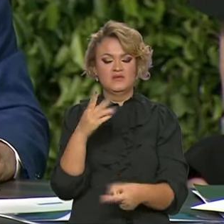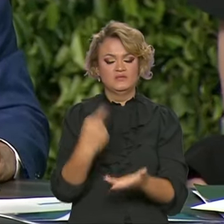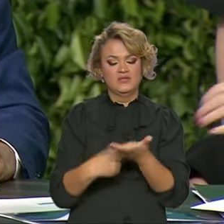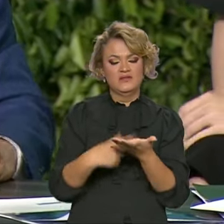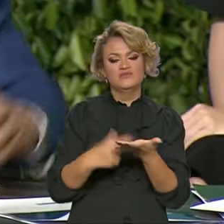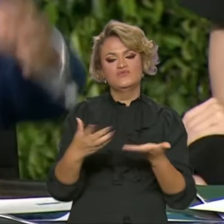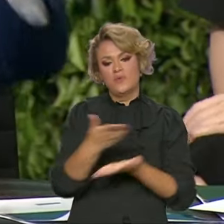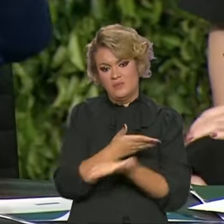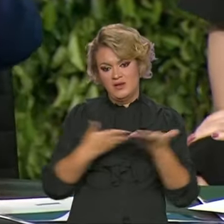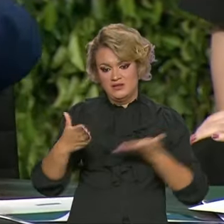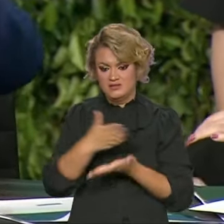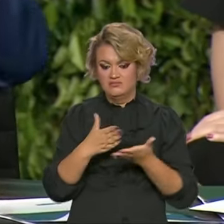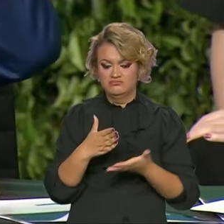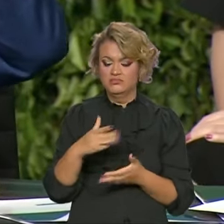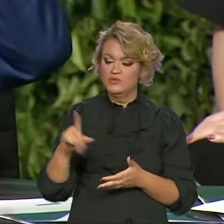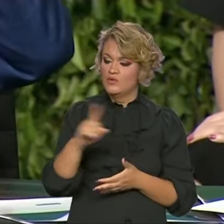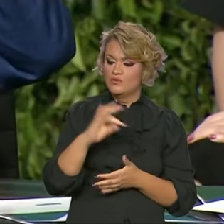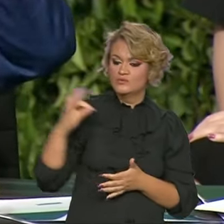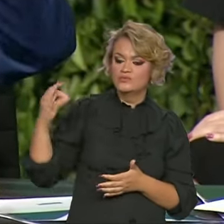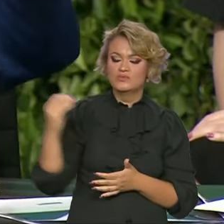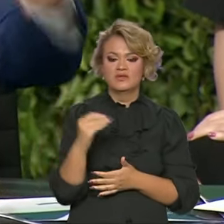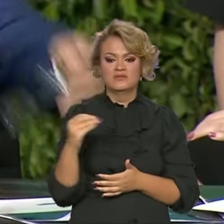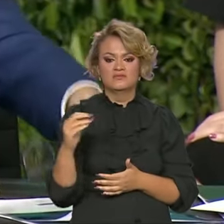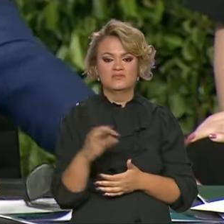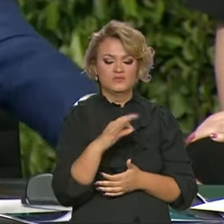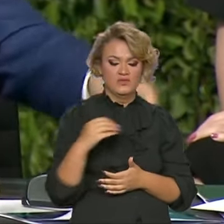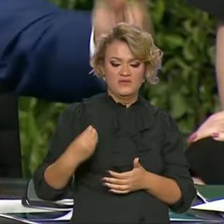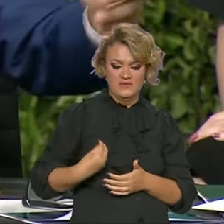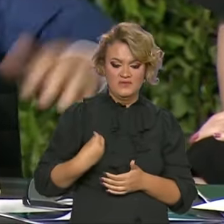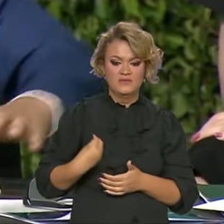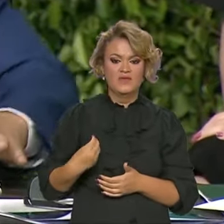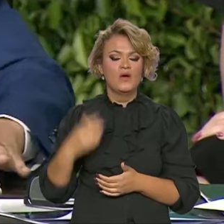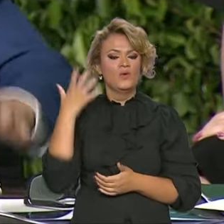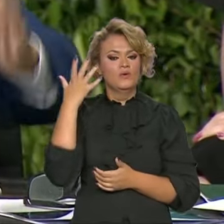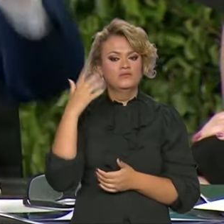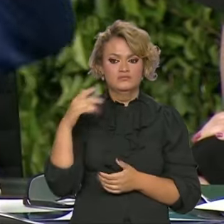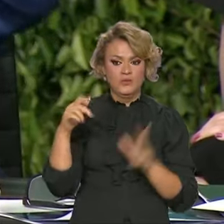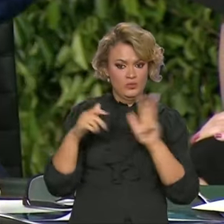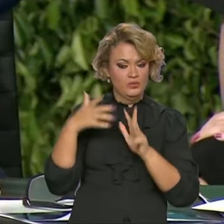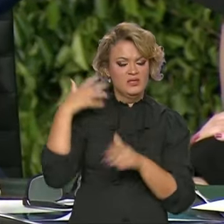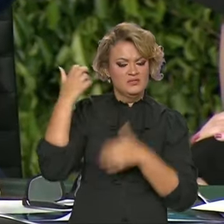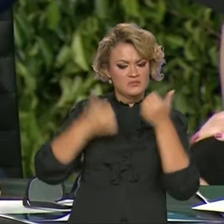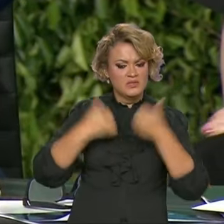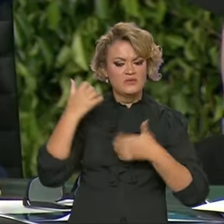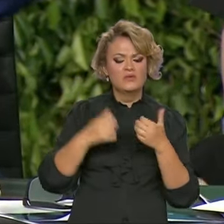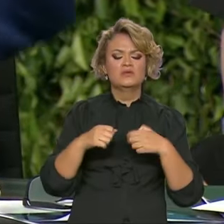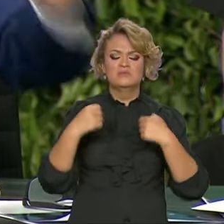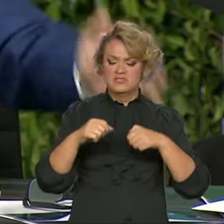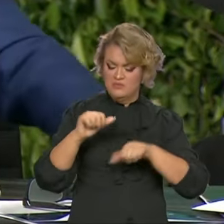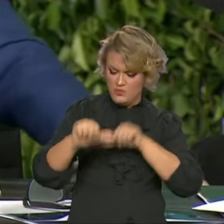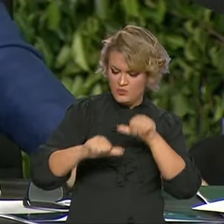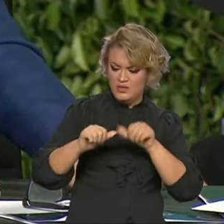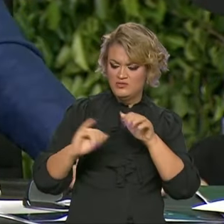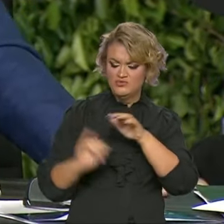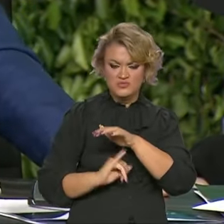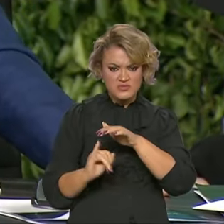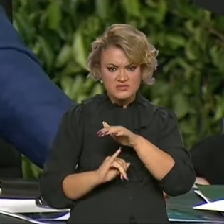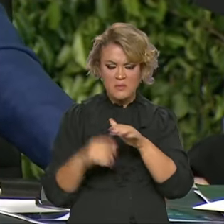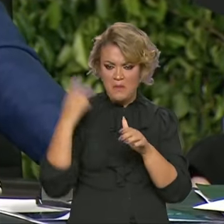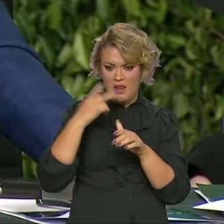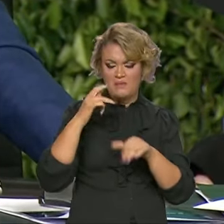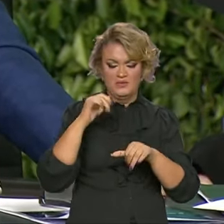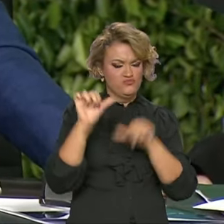Amazônica. Estão todos aqui, depois que o presidente Lula falou da necessidade da institucionalização desse